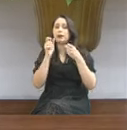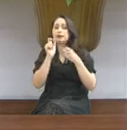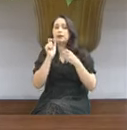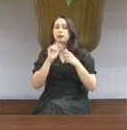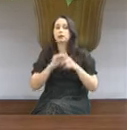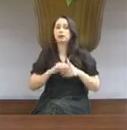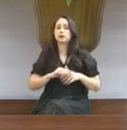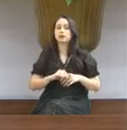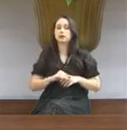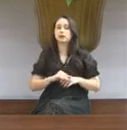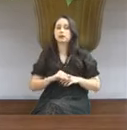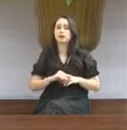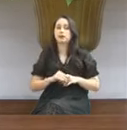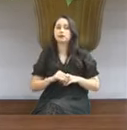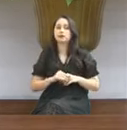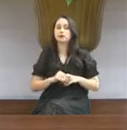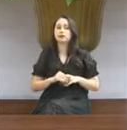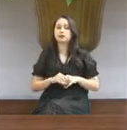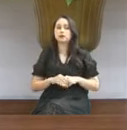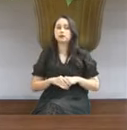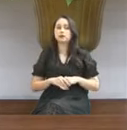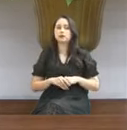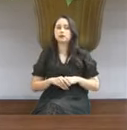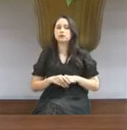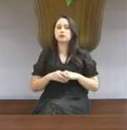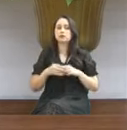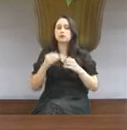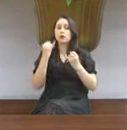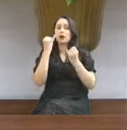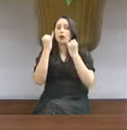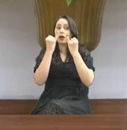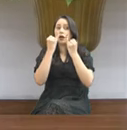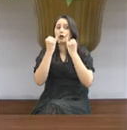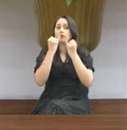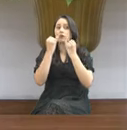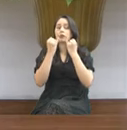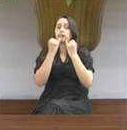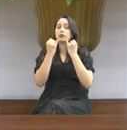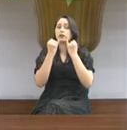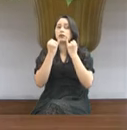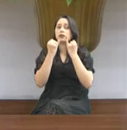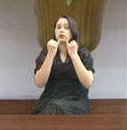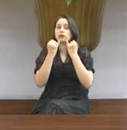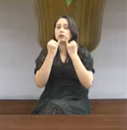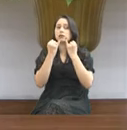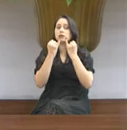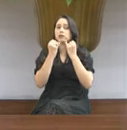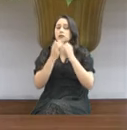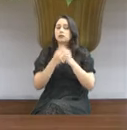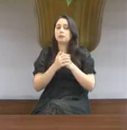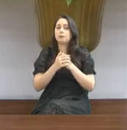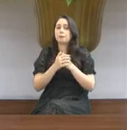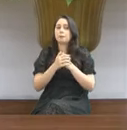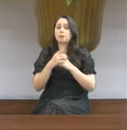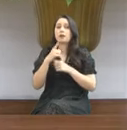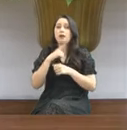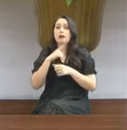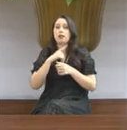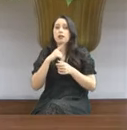perceber comigo as muitas informações que advêm do livro do